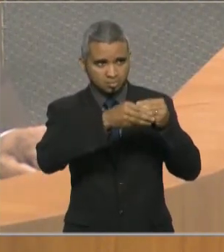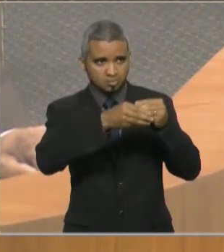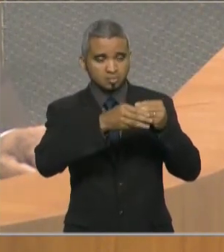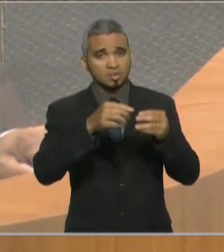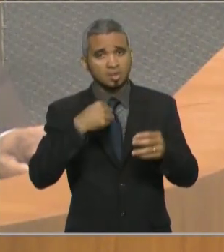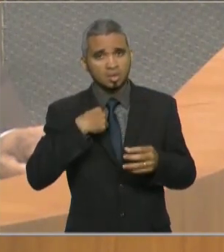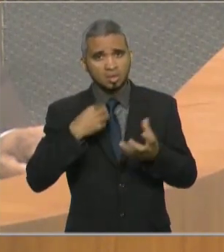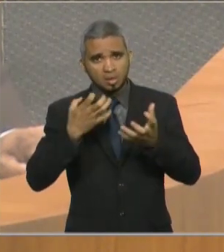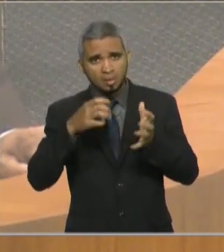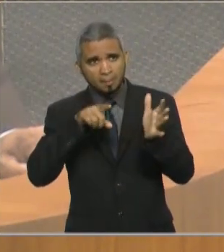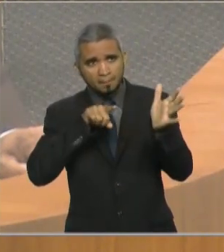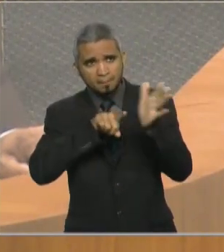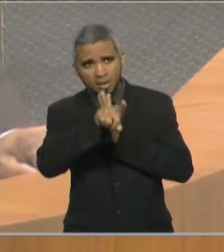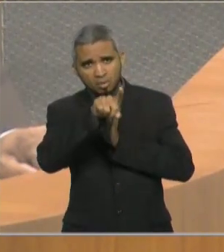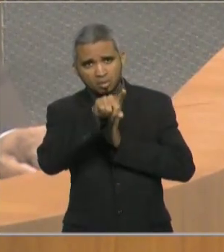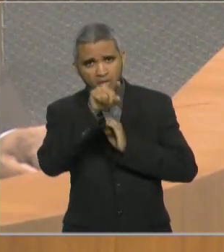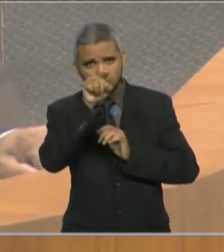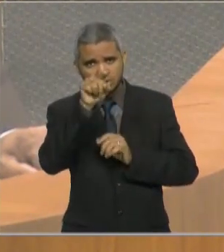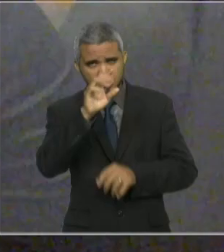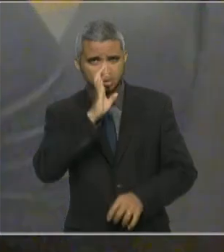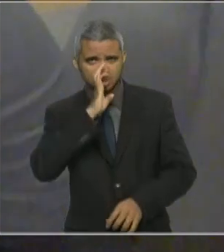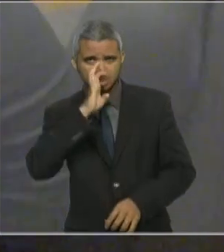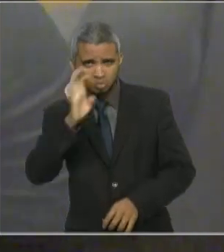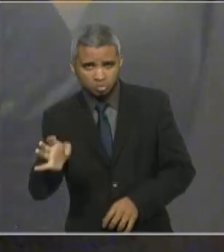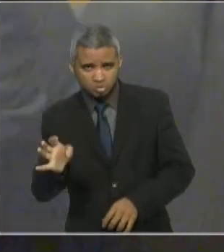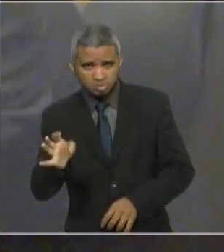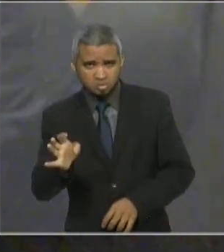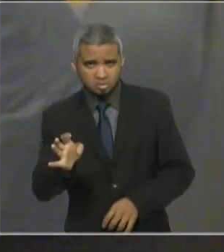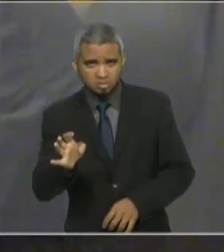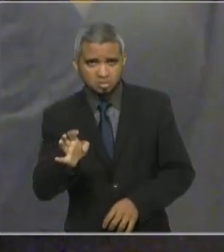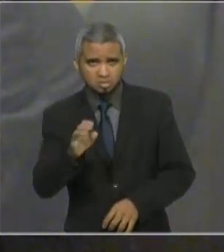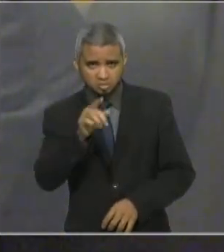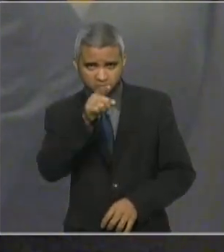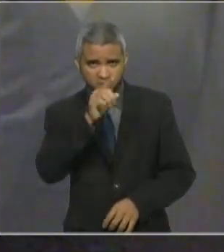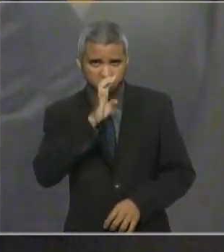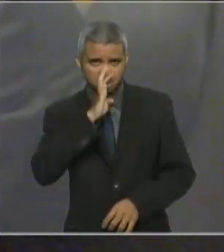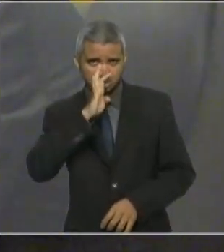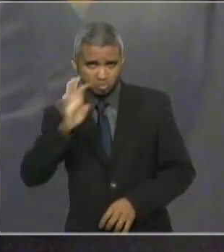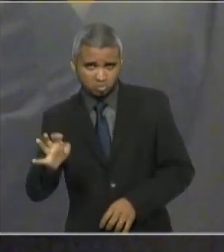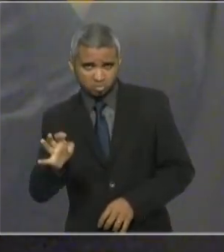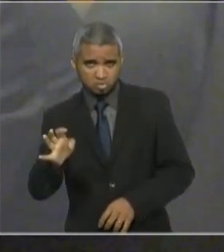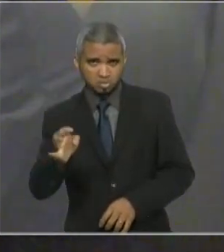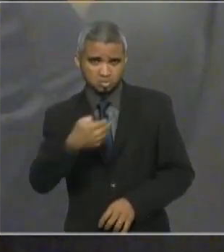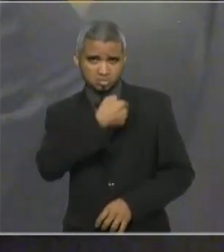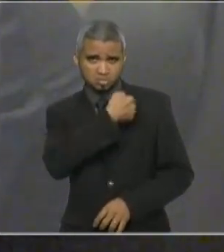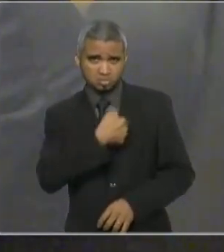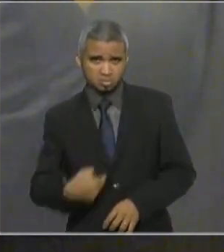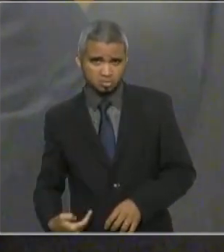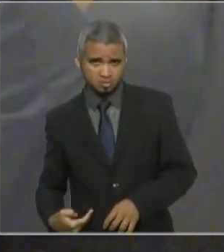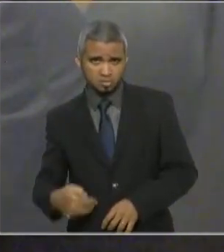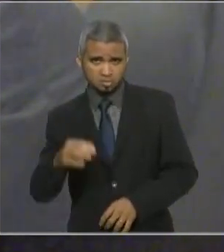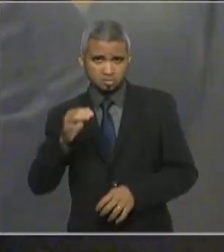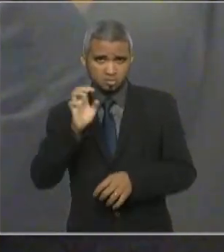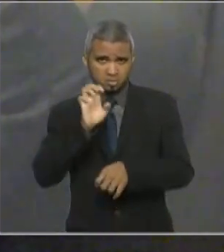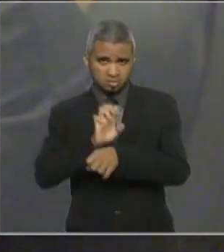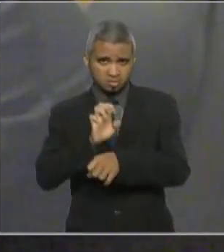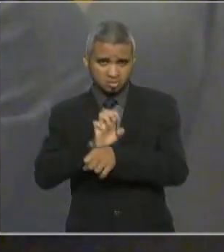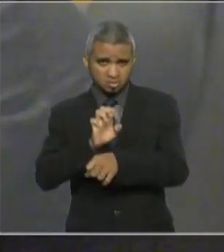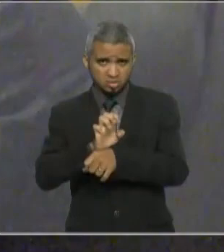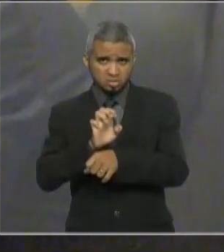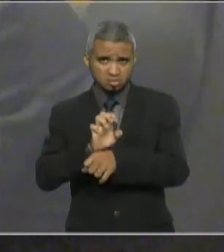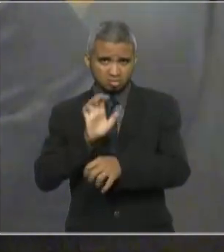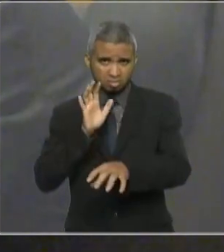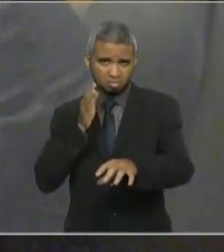Vossa Excelência aqui está fazendo uma acusação de que o governo do Estado está interferindo na eleição da OAB. Vossa Excelência falou